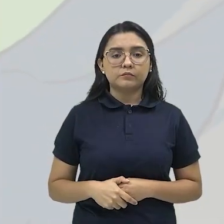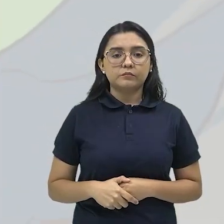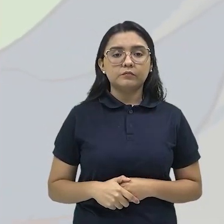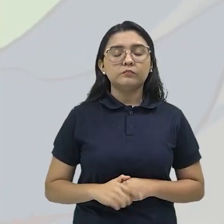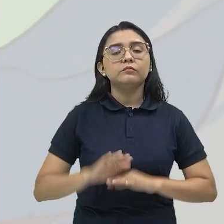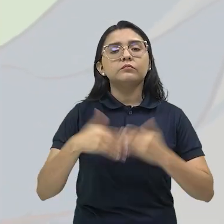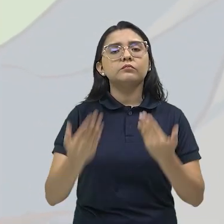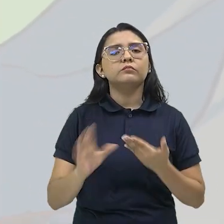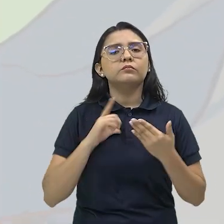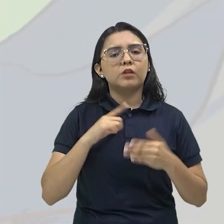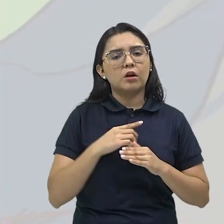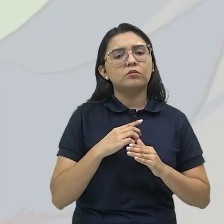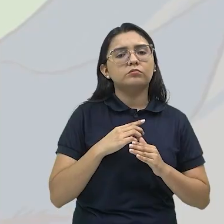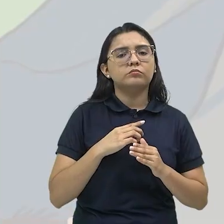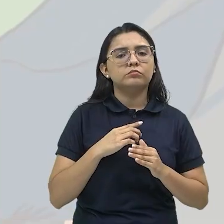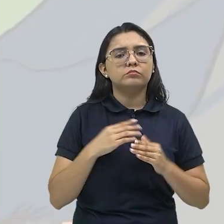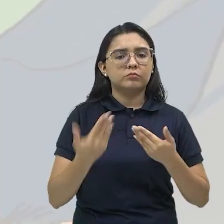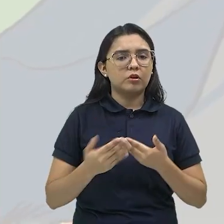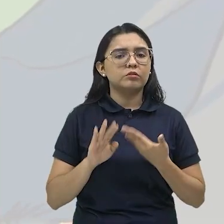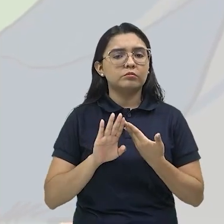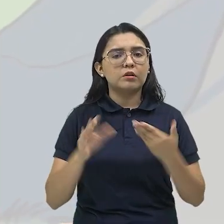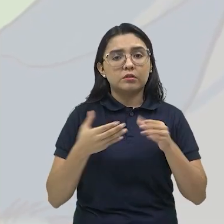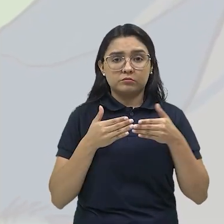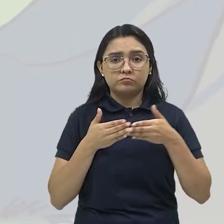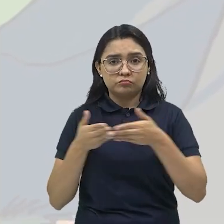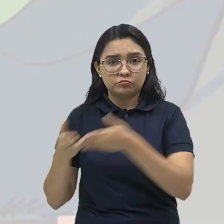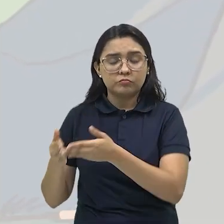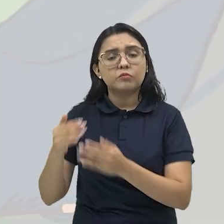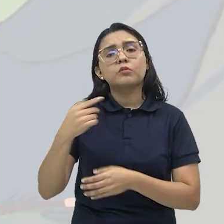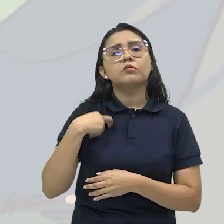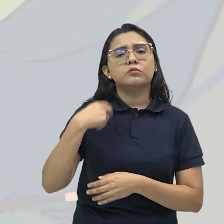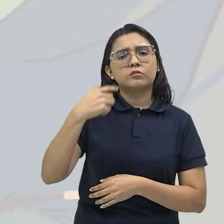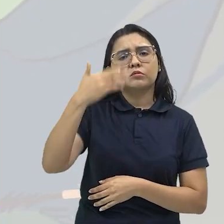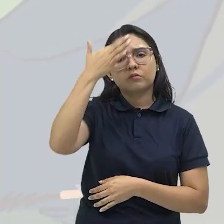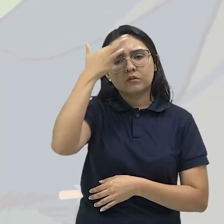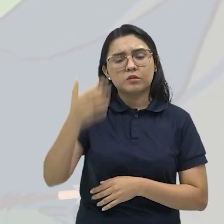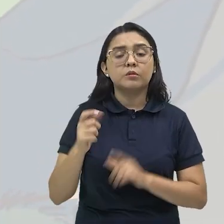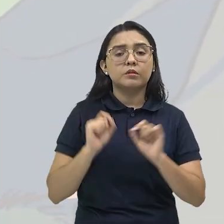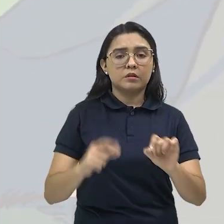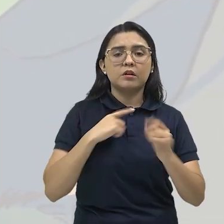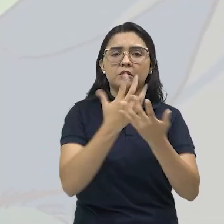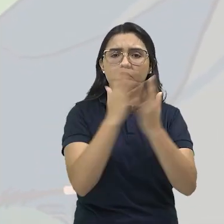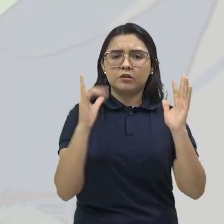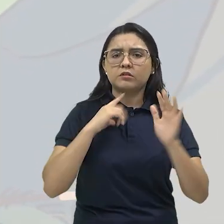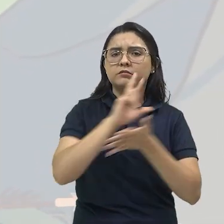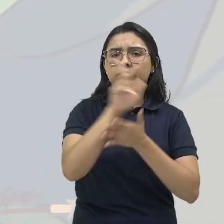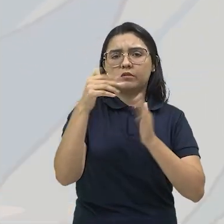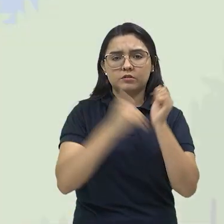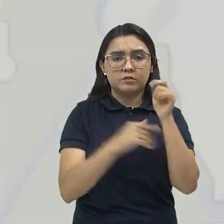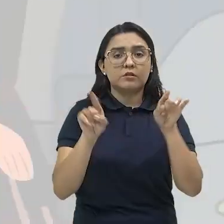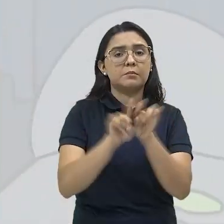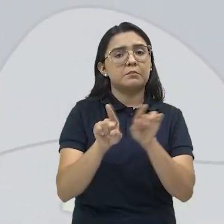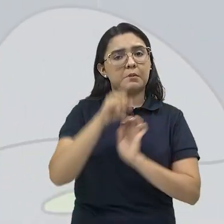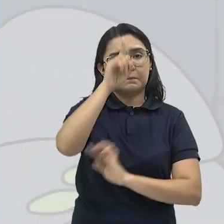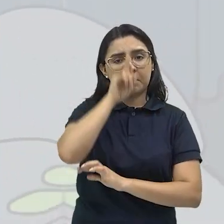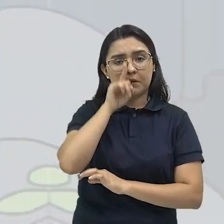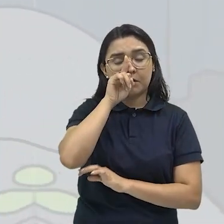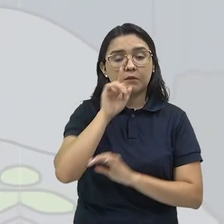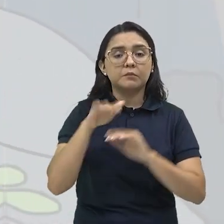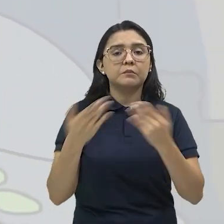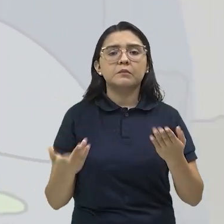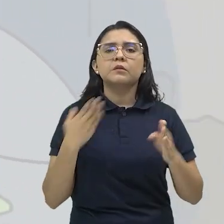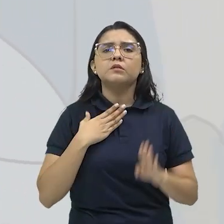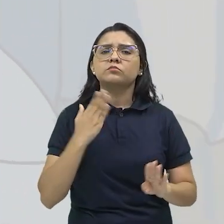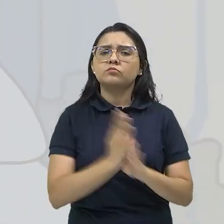Nos afastamos das Icamiabas, conscientes de que a floresta esconde muitos segredos e perigos. Este encontro